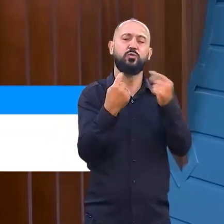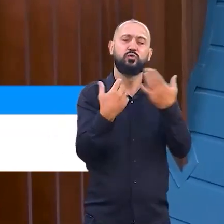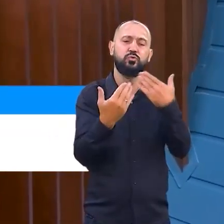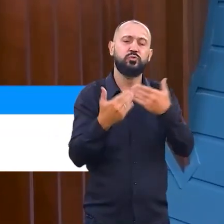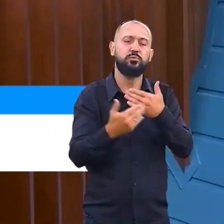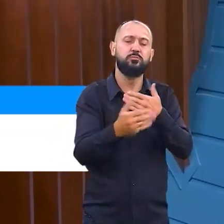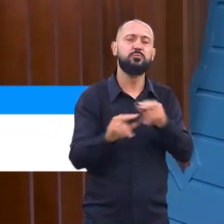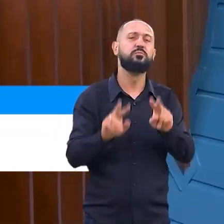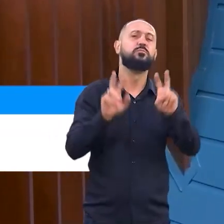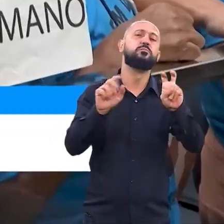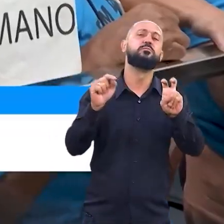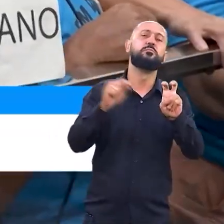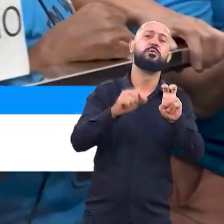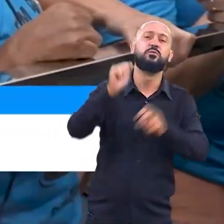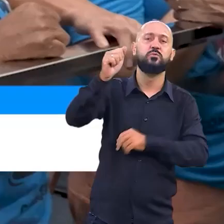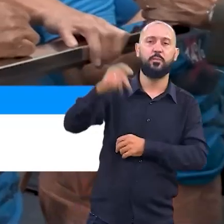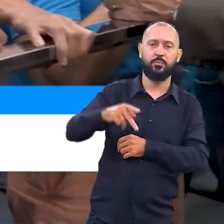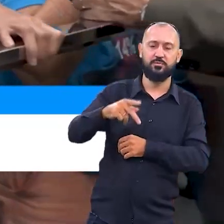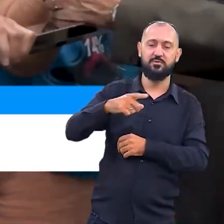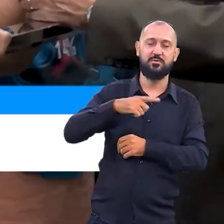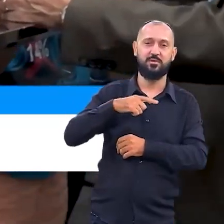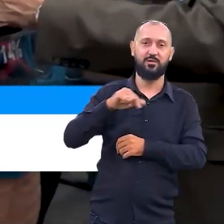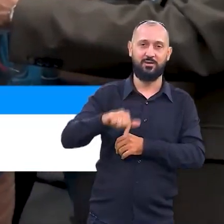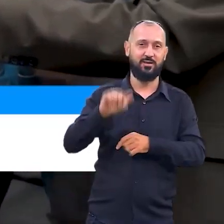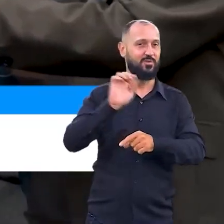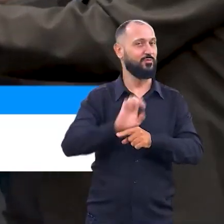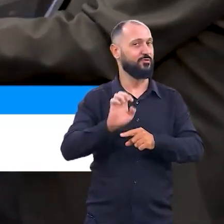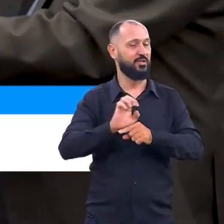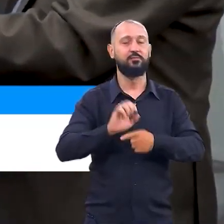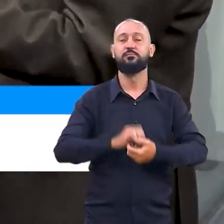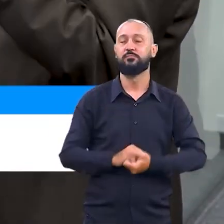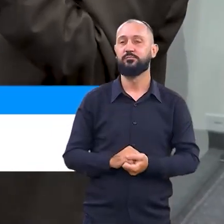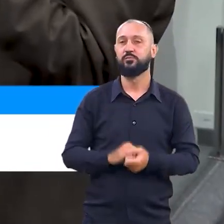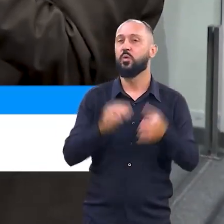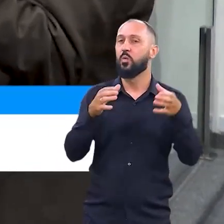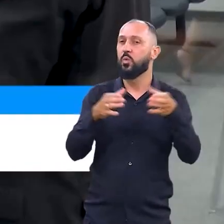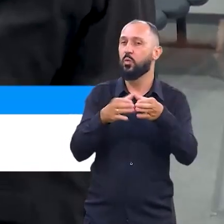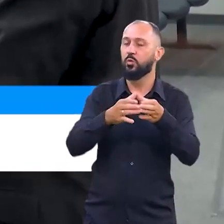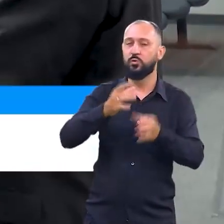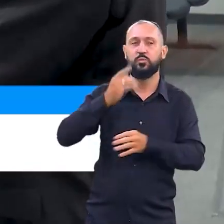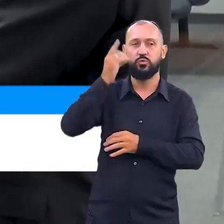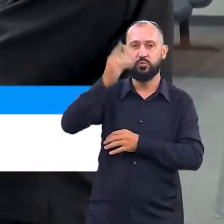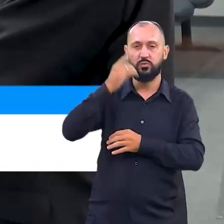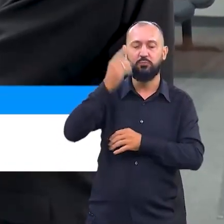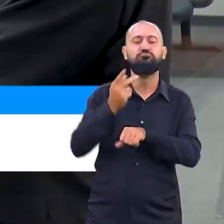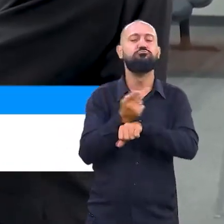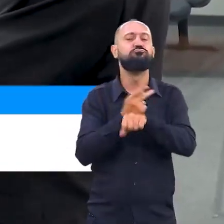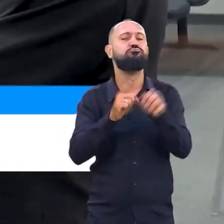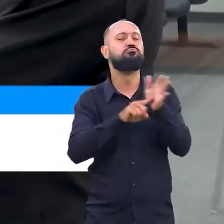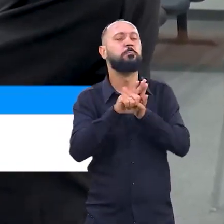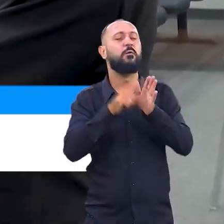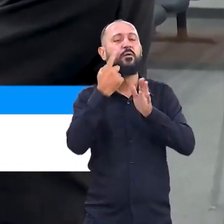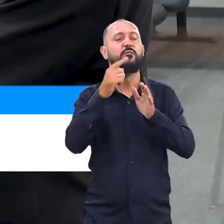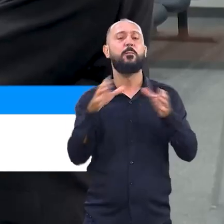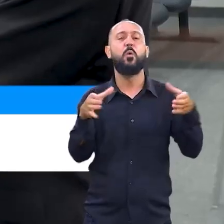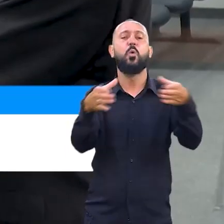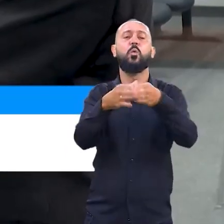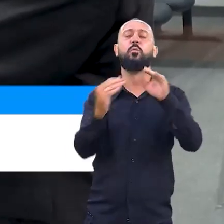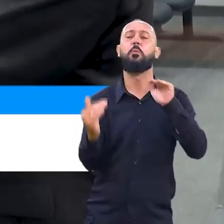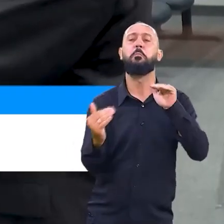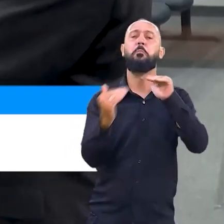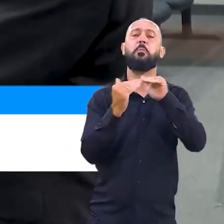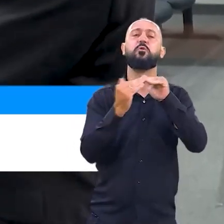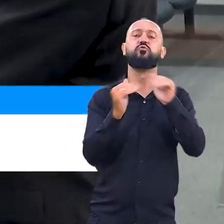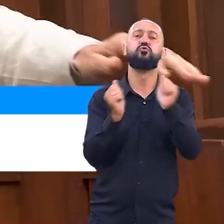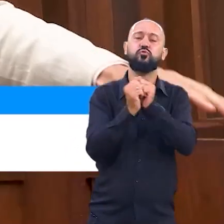um balanço das discussões sobre a situação dos aposentados e pensionistas do Estado. O grupo de deputados está em busca de um